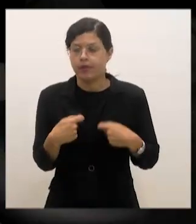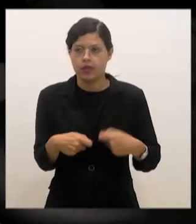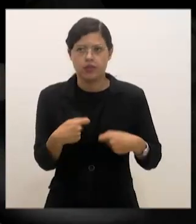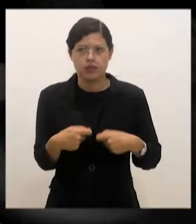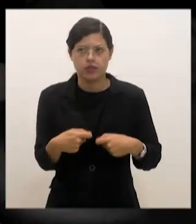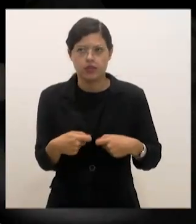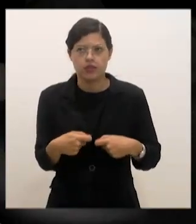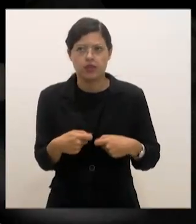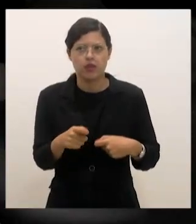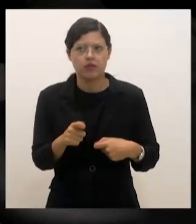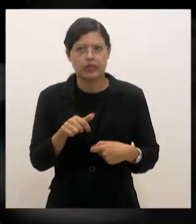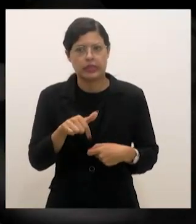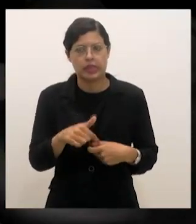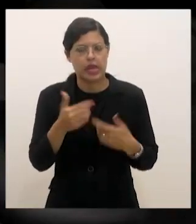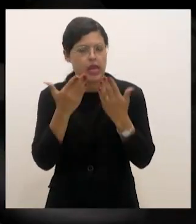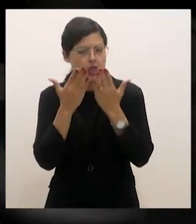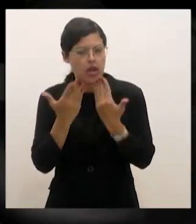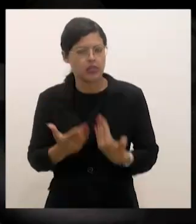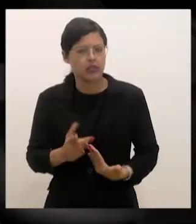precisa ser